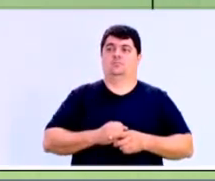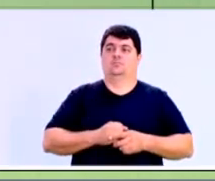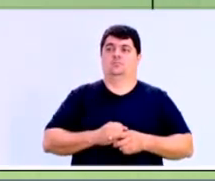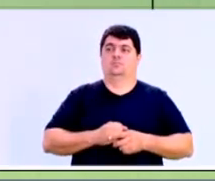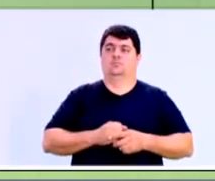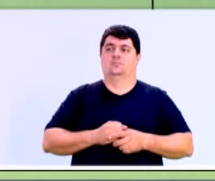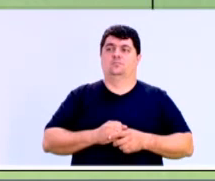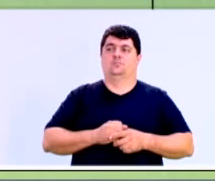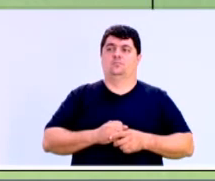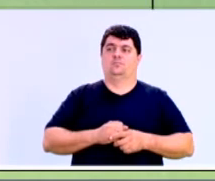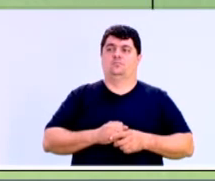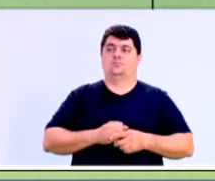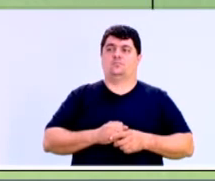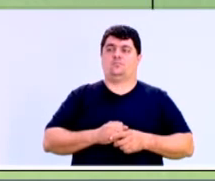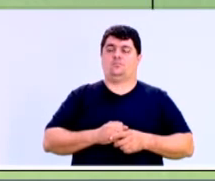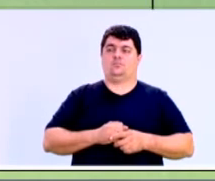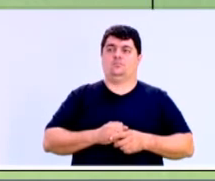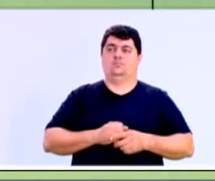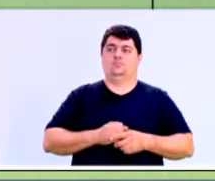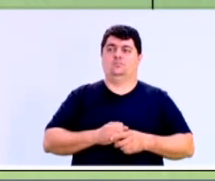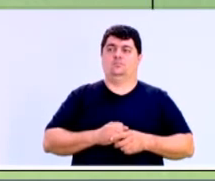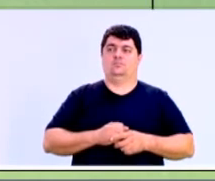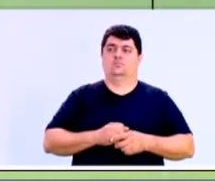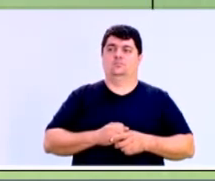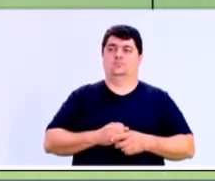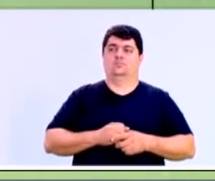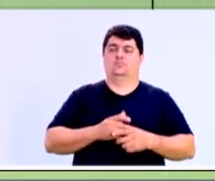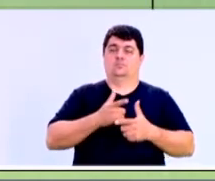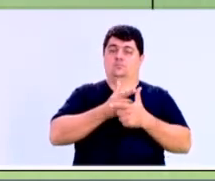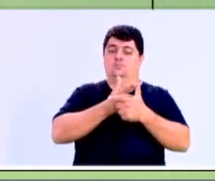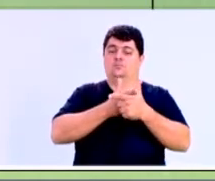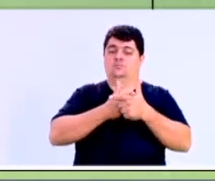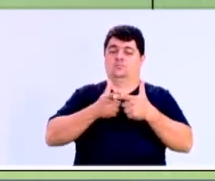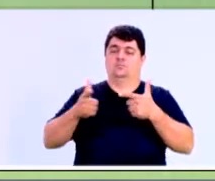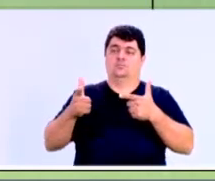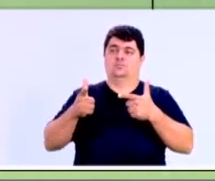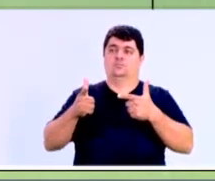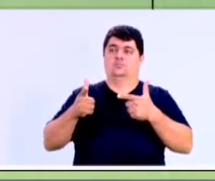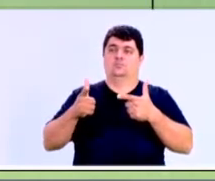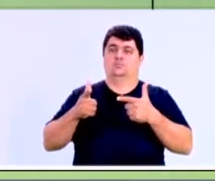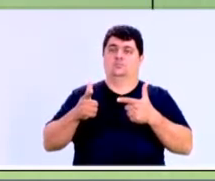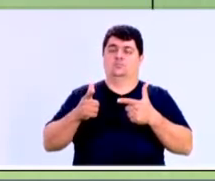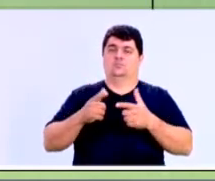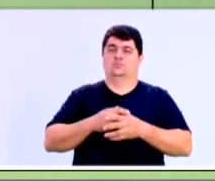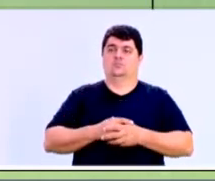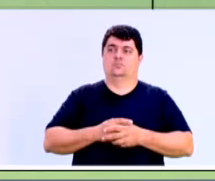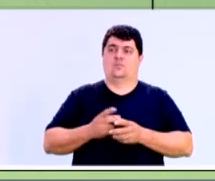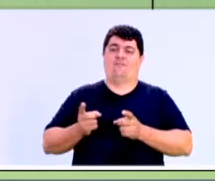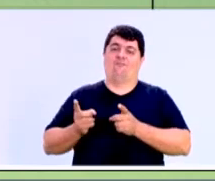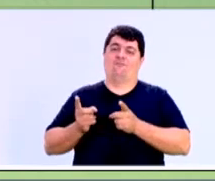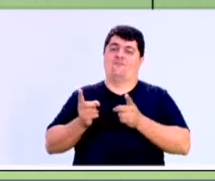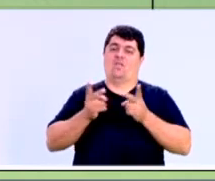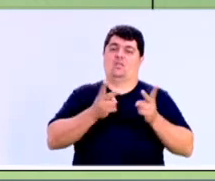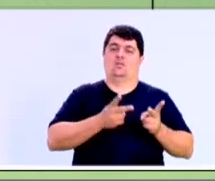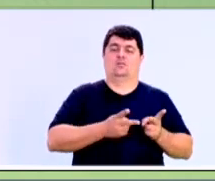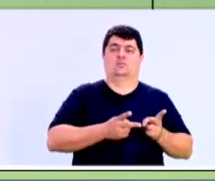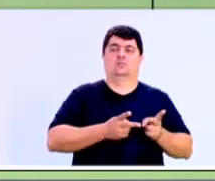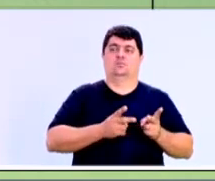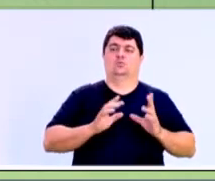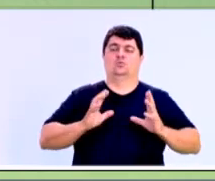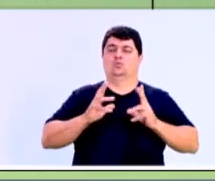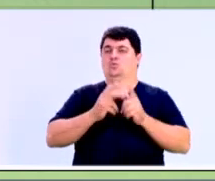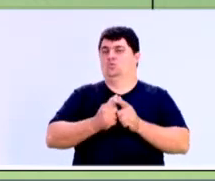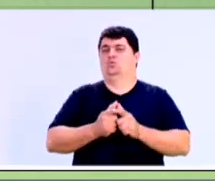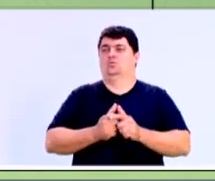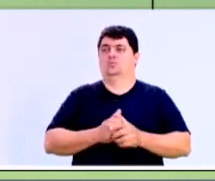receber ou valores a receber dividido pelas minhas vendas